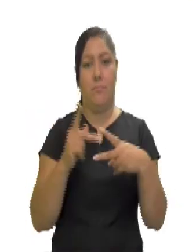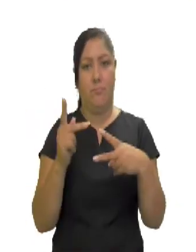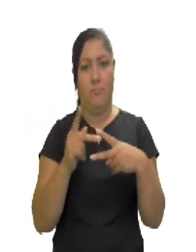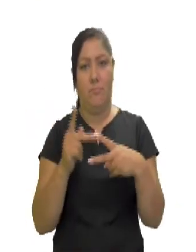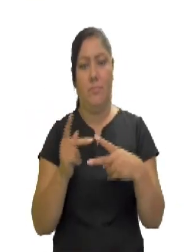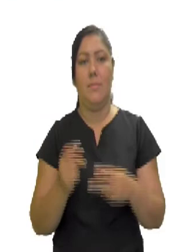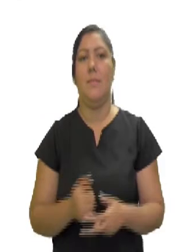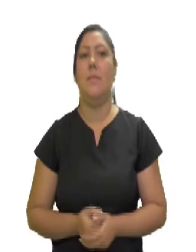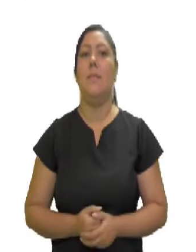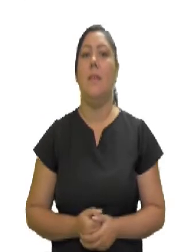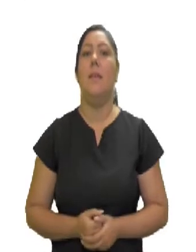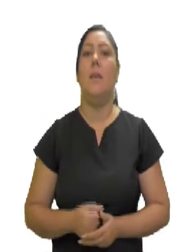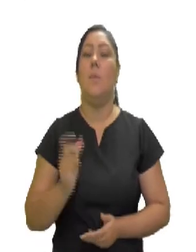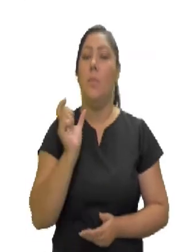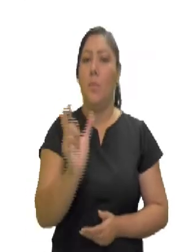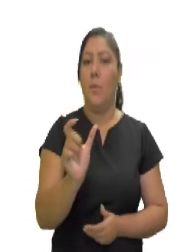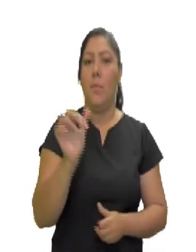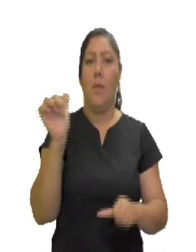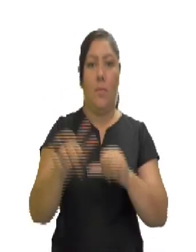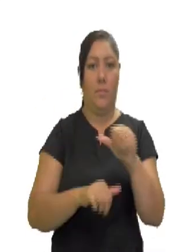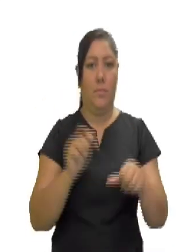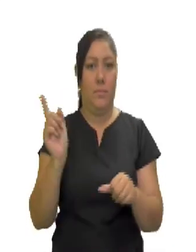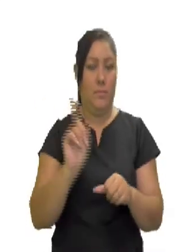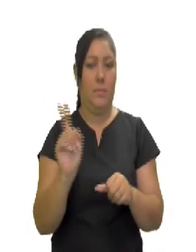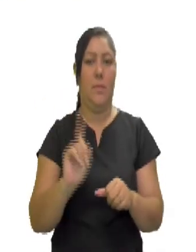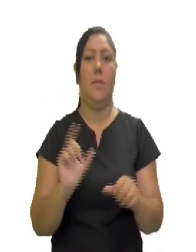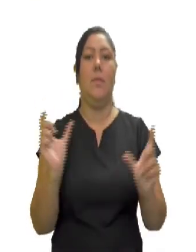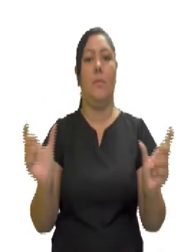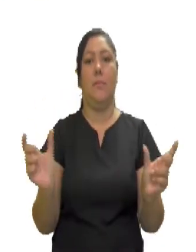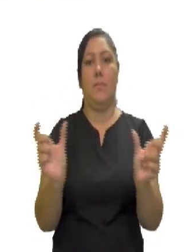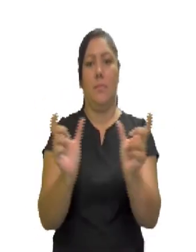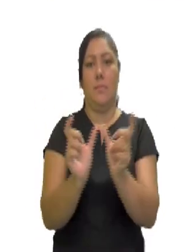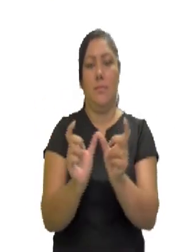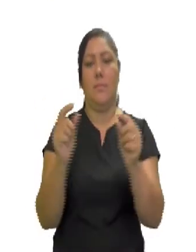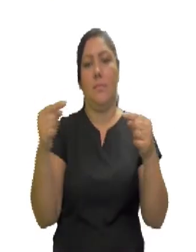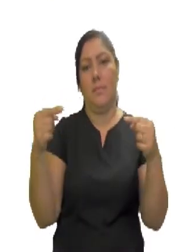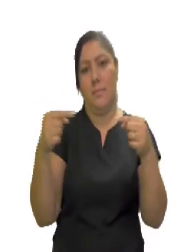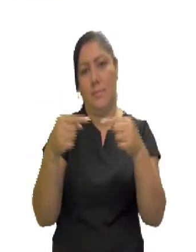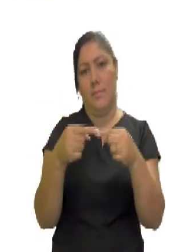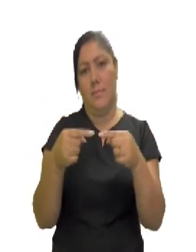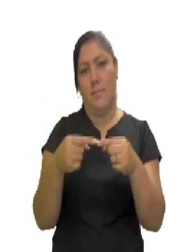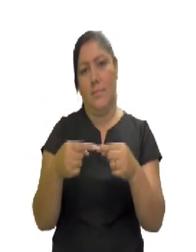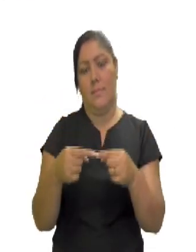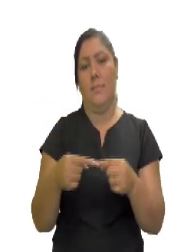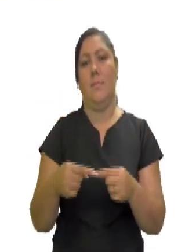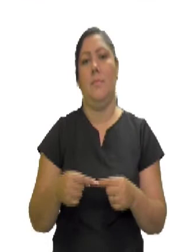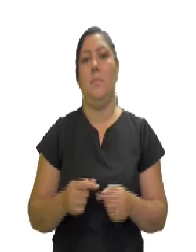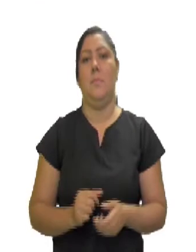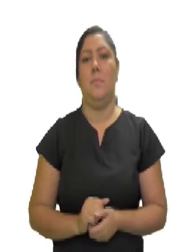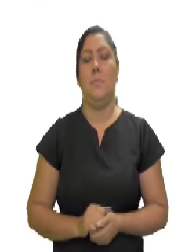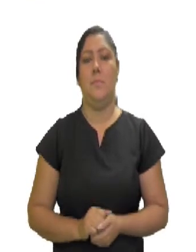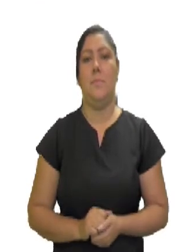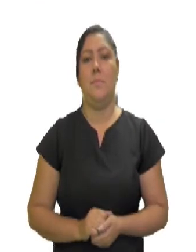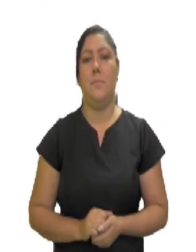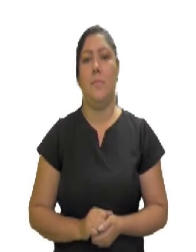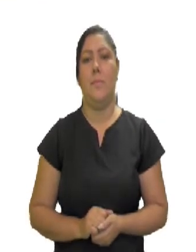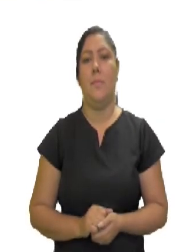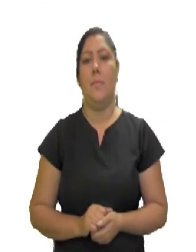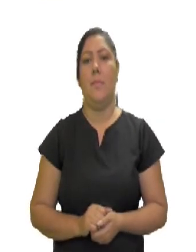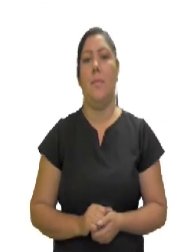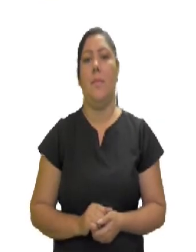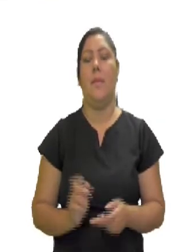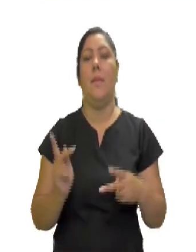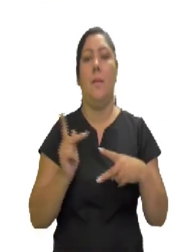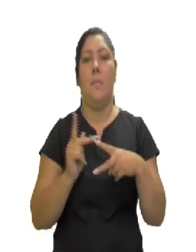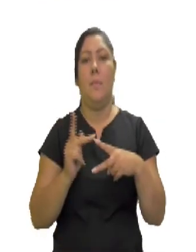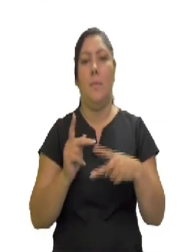Preposição é uma palavra invariável que liga dois termos, promovendo a relação entre elas.